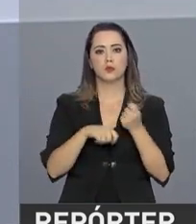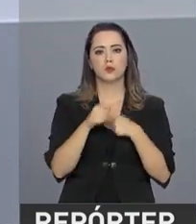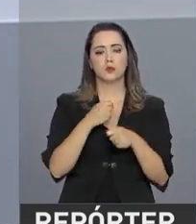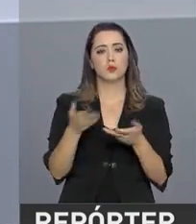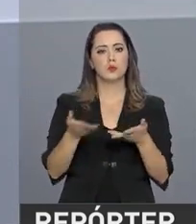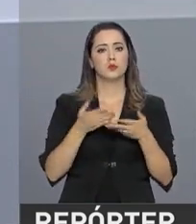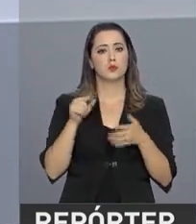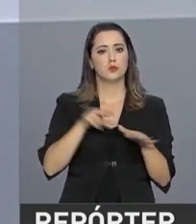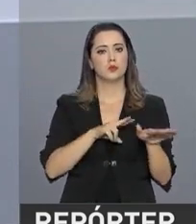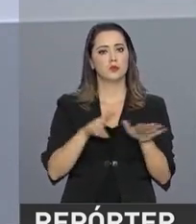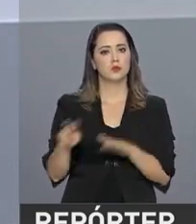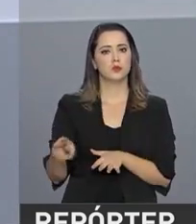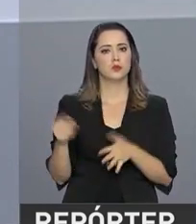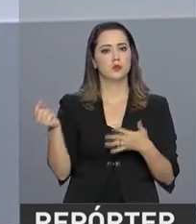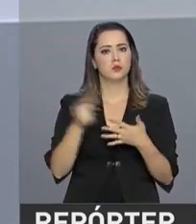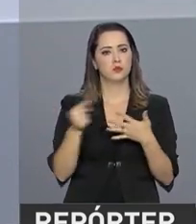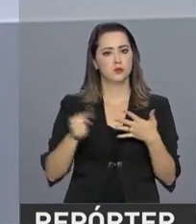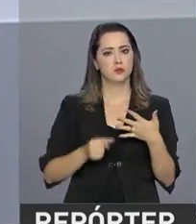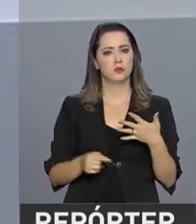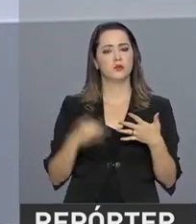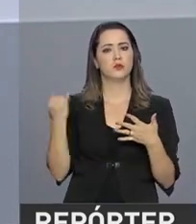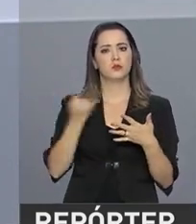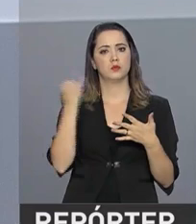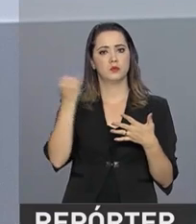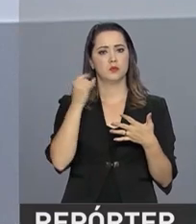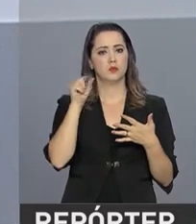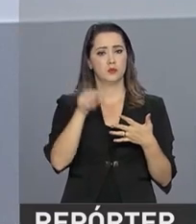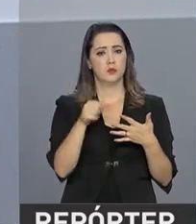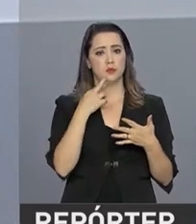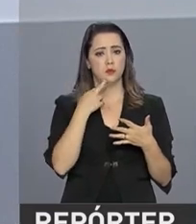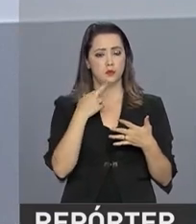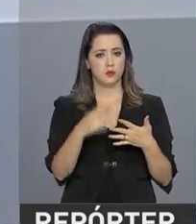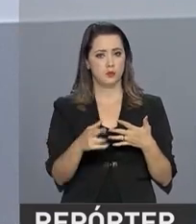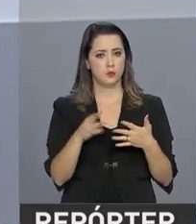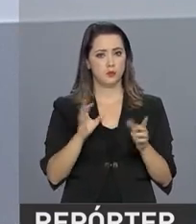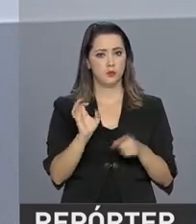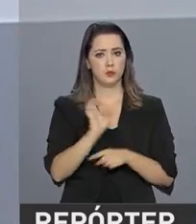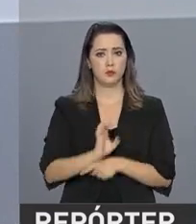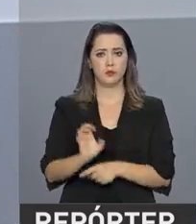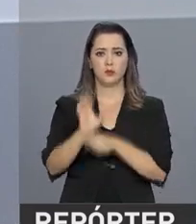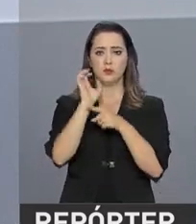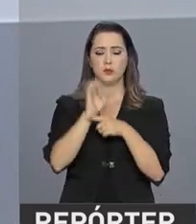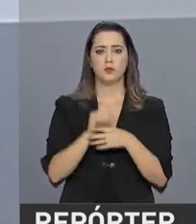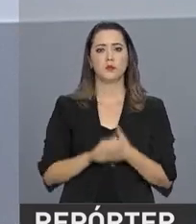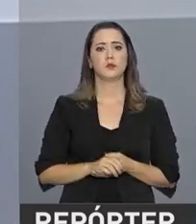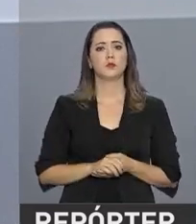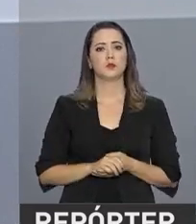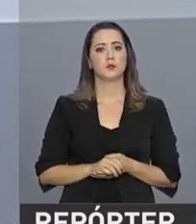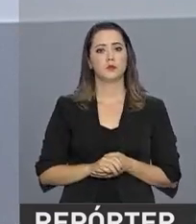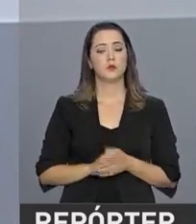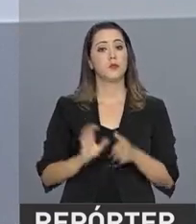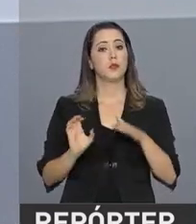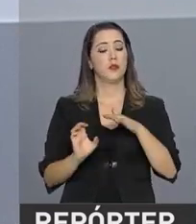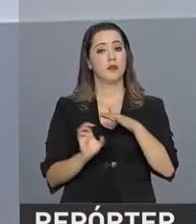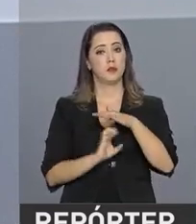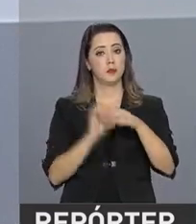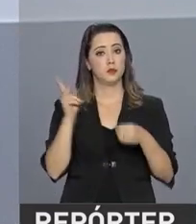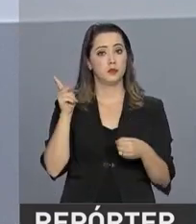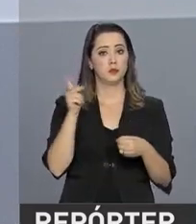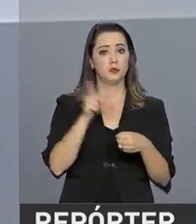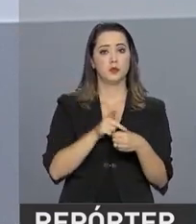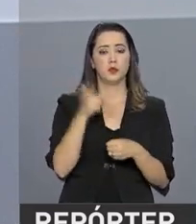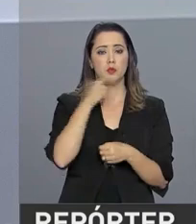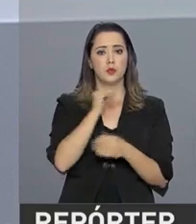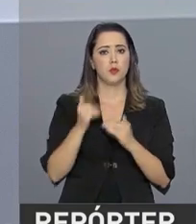econômica recebidas nesta semana entre elas destaque para bons resultados nas estatais a petrobras atingiu